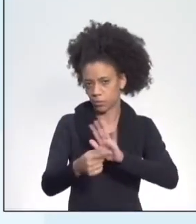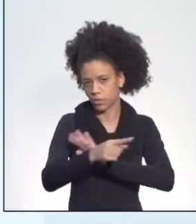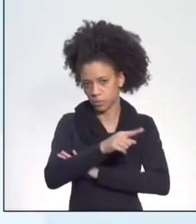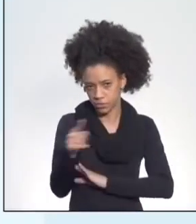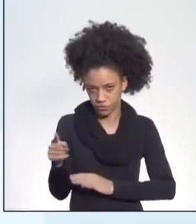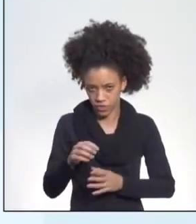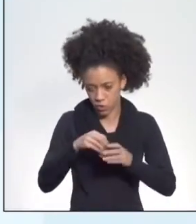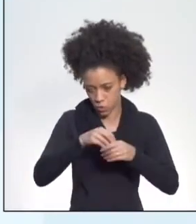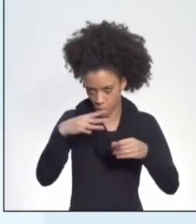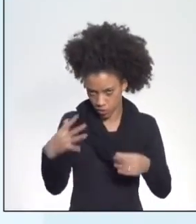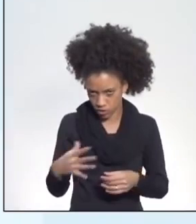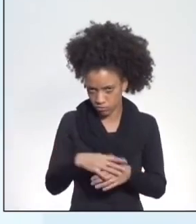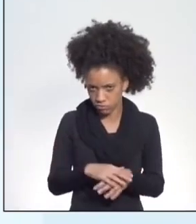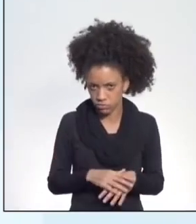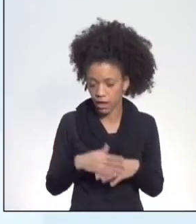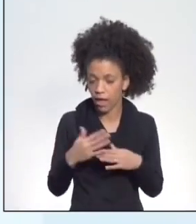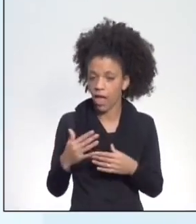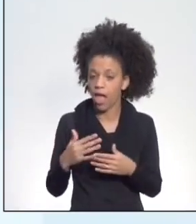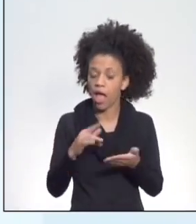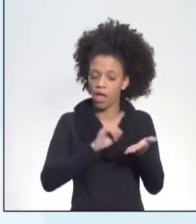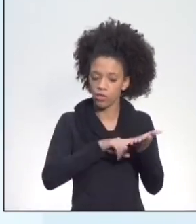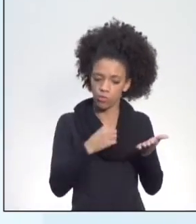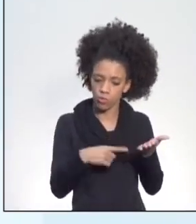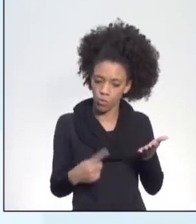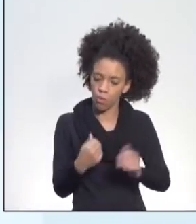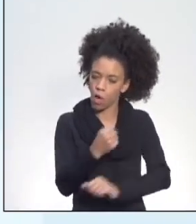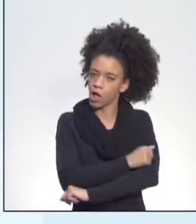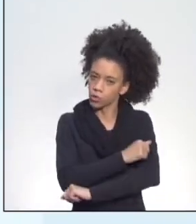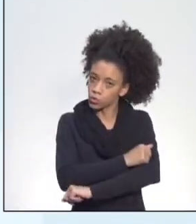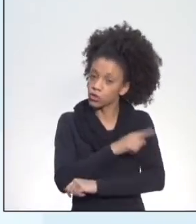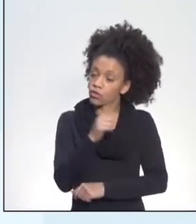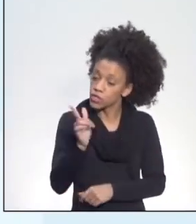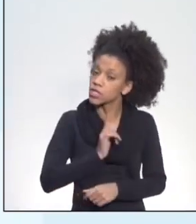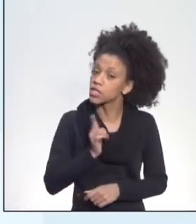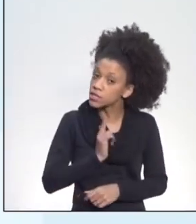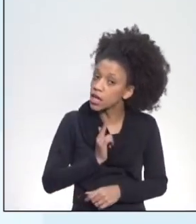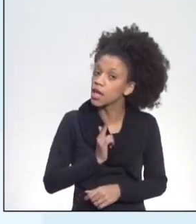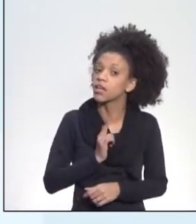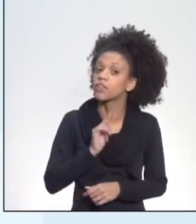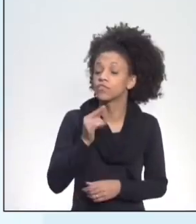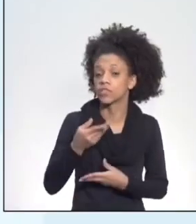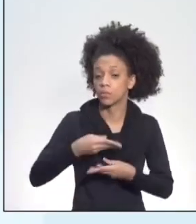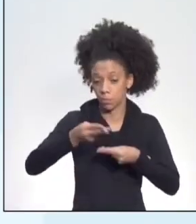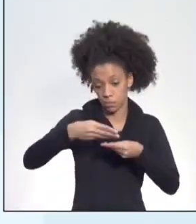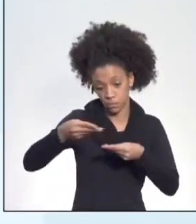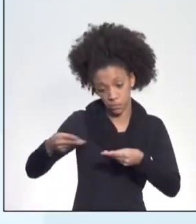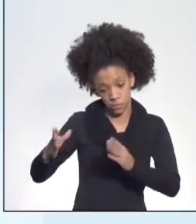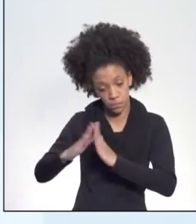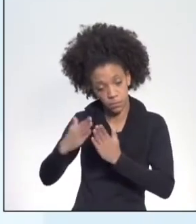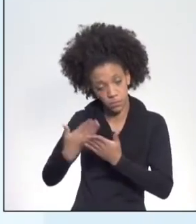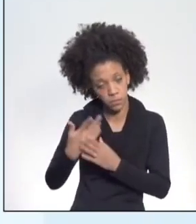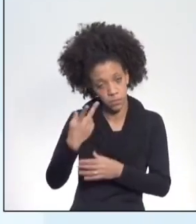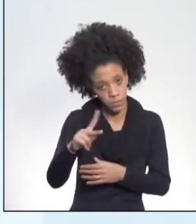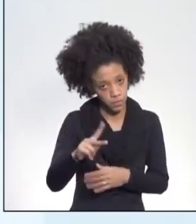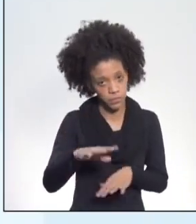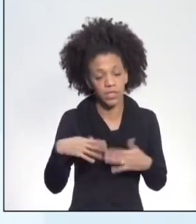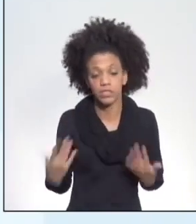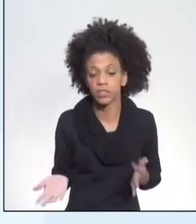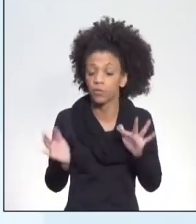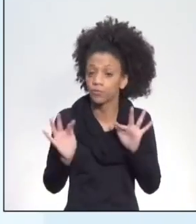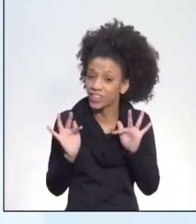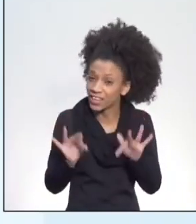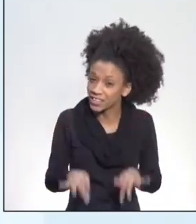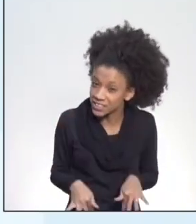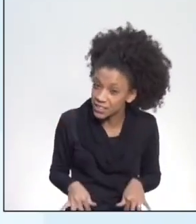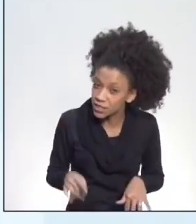esse conteúdo, é um recorte do caderno do aluno que vocês têm, que vocês receberam nas suas escolas. Tá? Então, acabando a aula